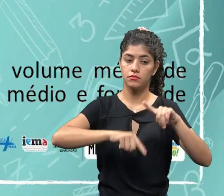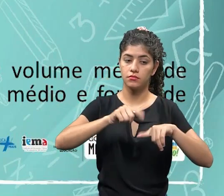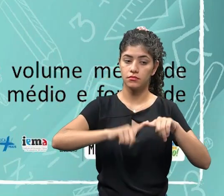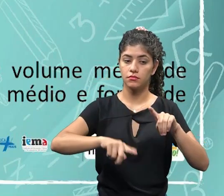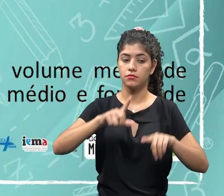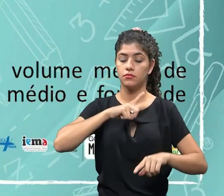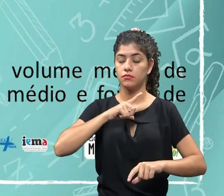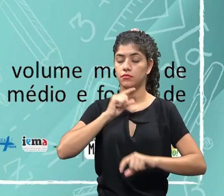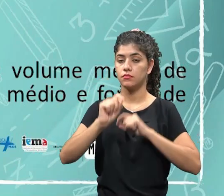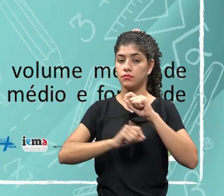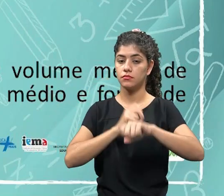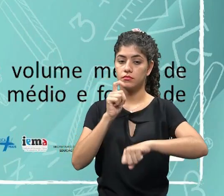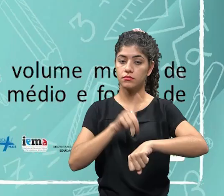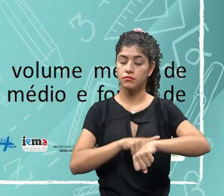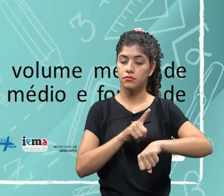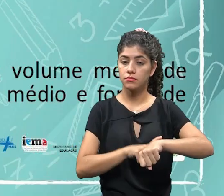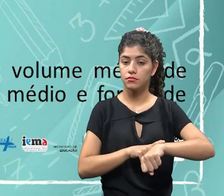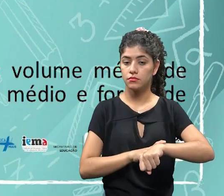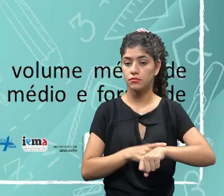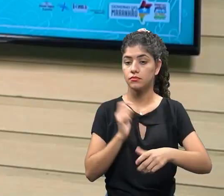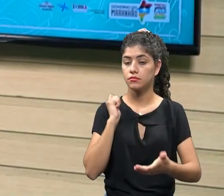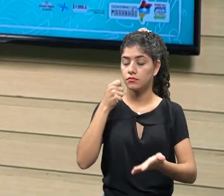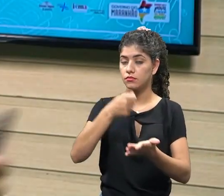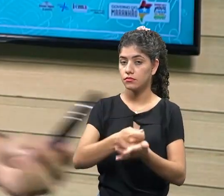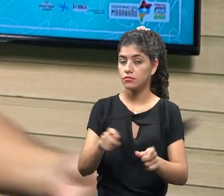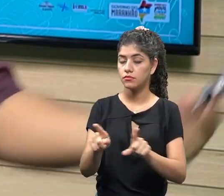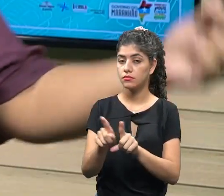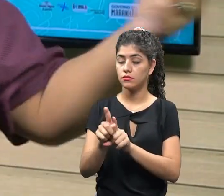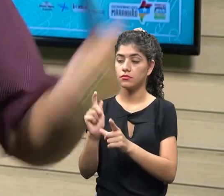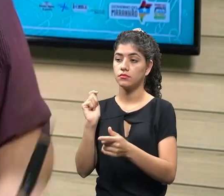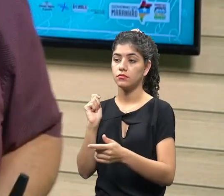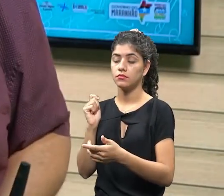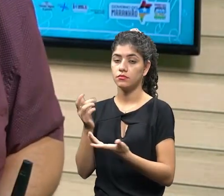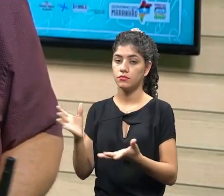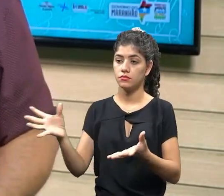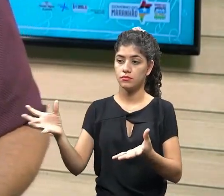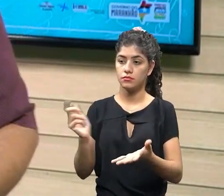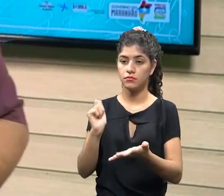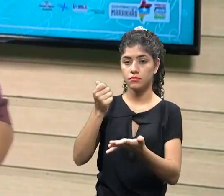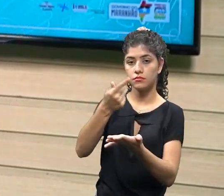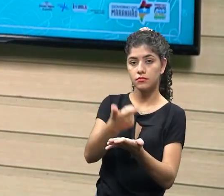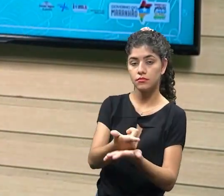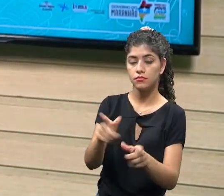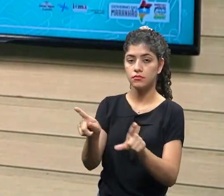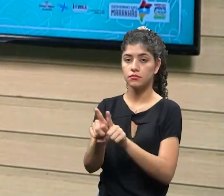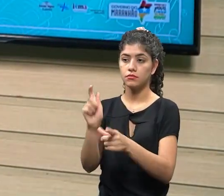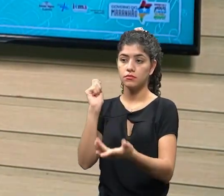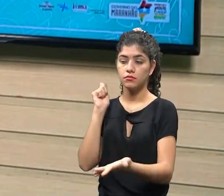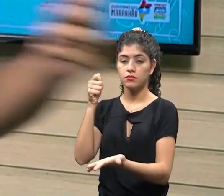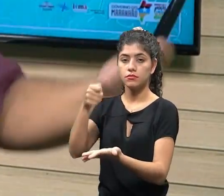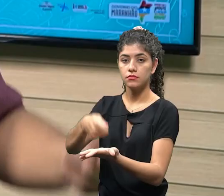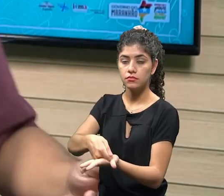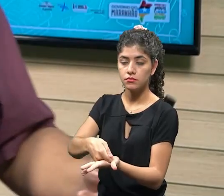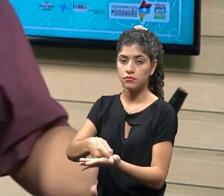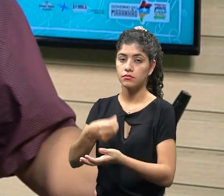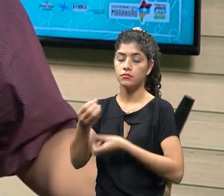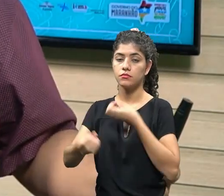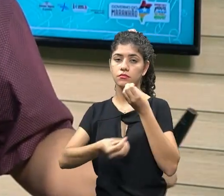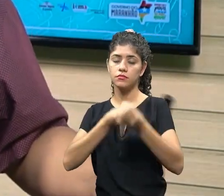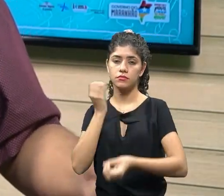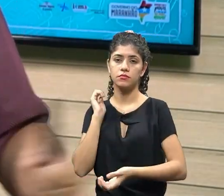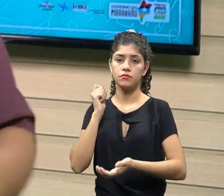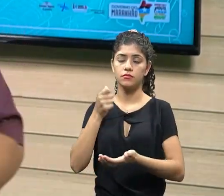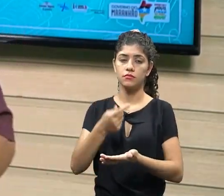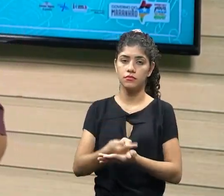de o que vai ser comprado e os prazos de pagamento. Ou seja, como vai ser comprado isso, de que forma vai ser comprado